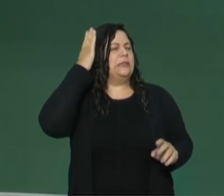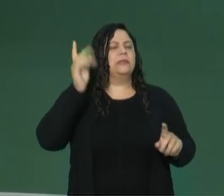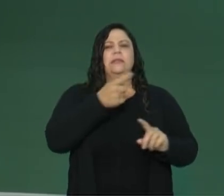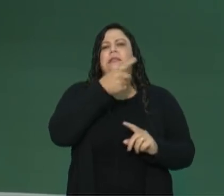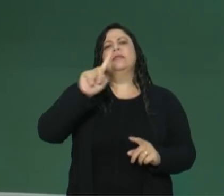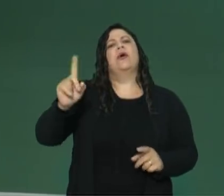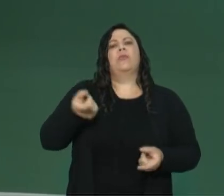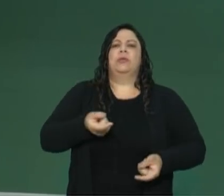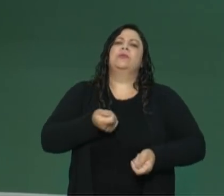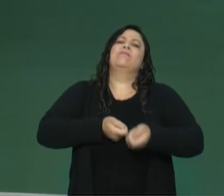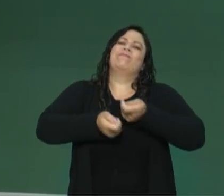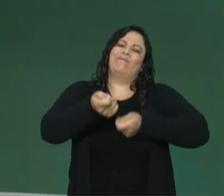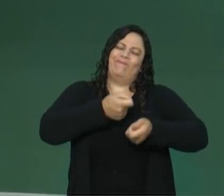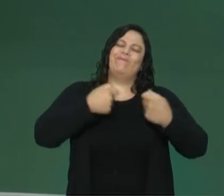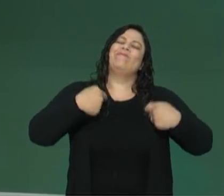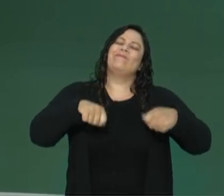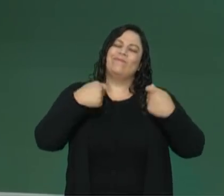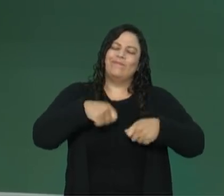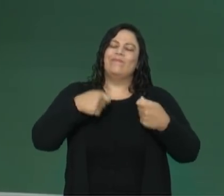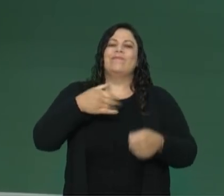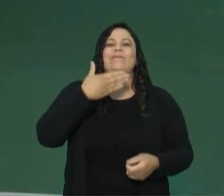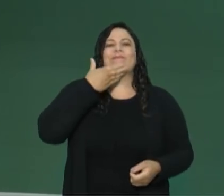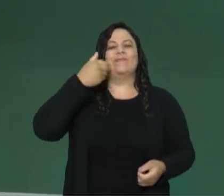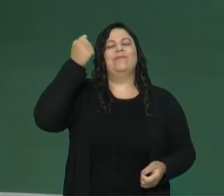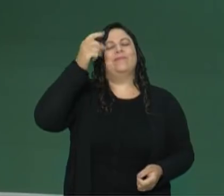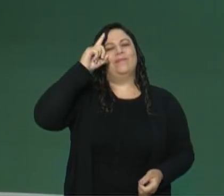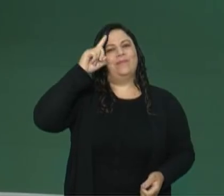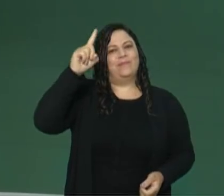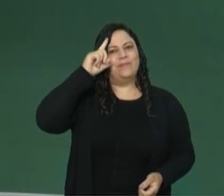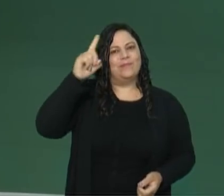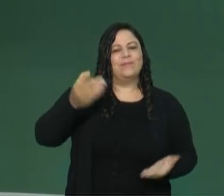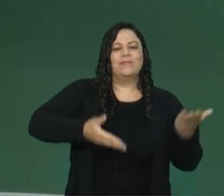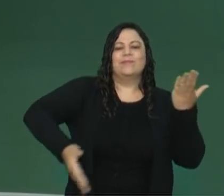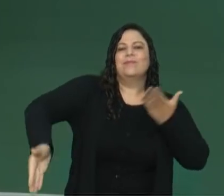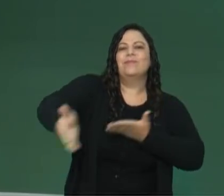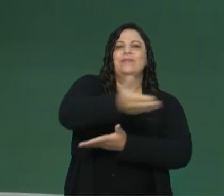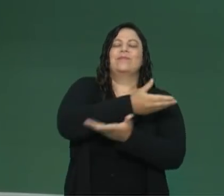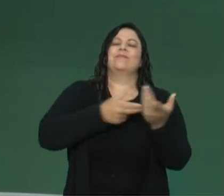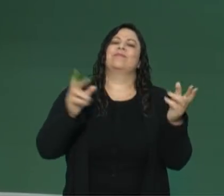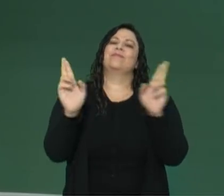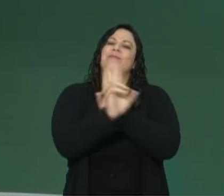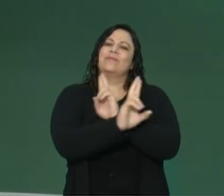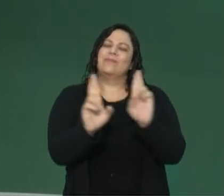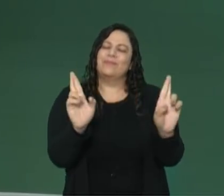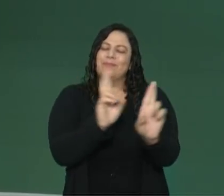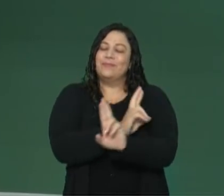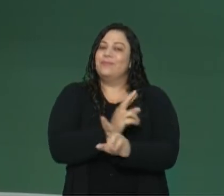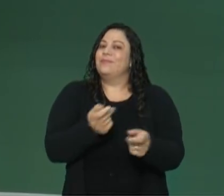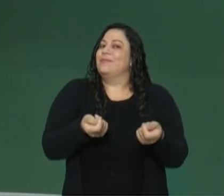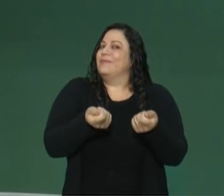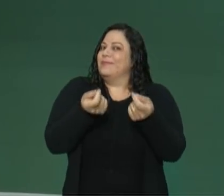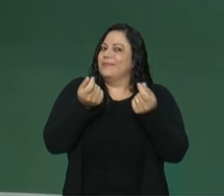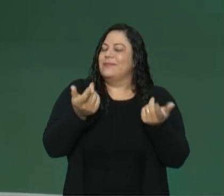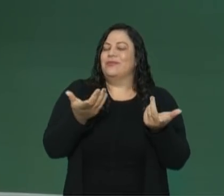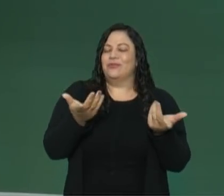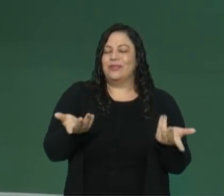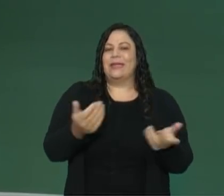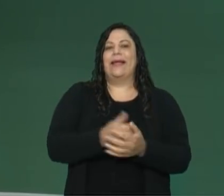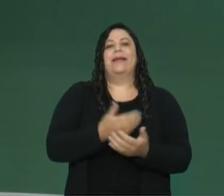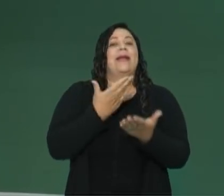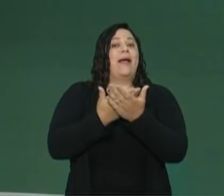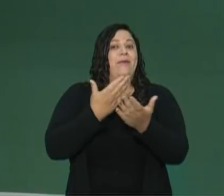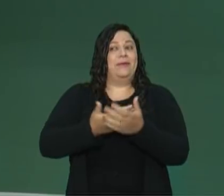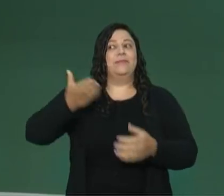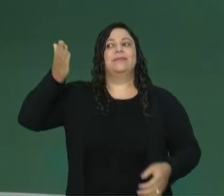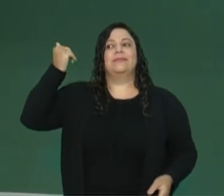e a gente precisa melhorar cada dia mais a nossa relação com ele, não é isso? A partir da aula passada já começamos a